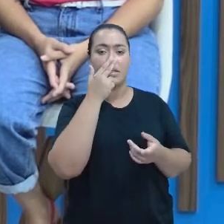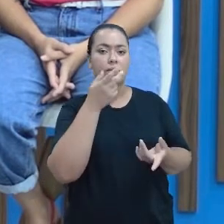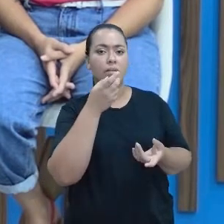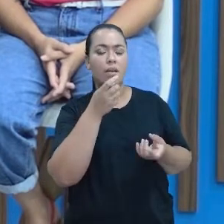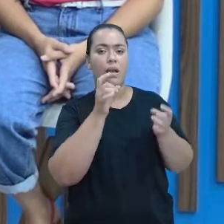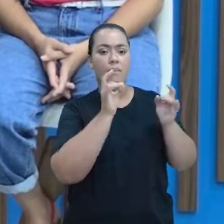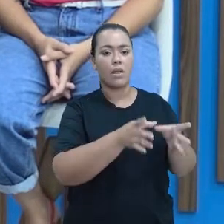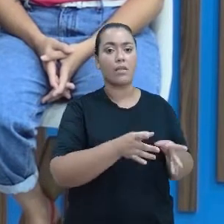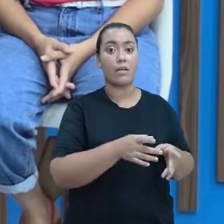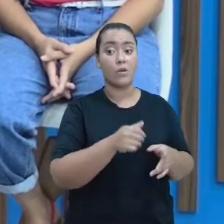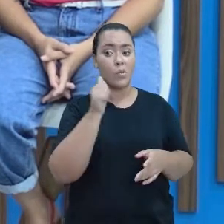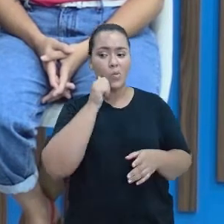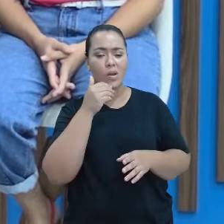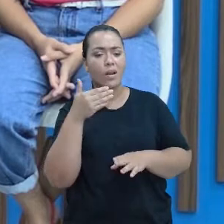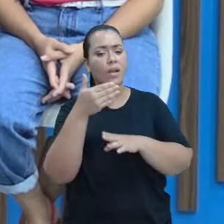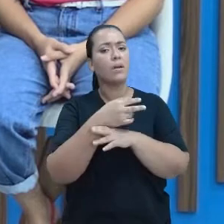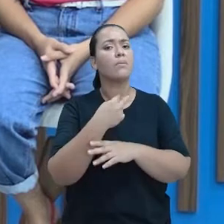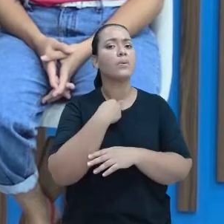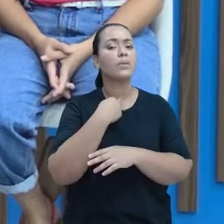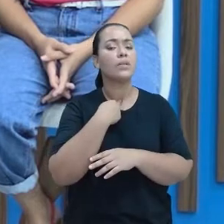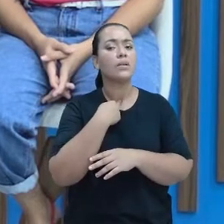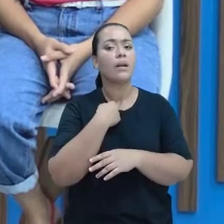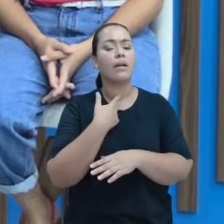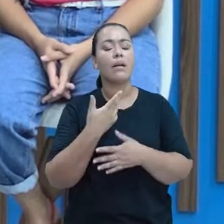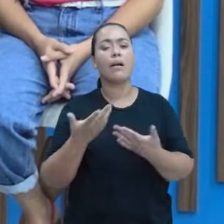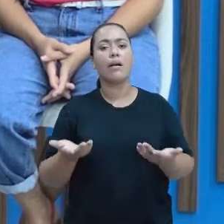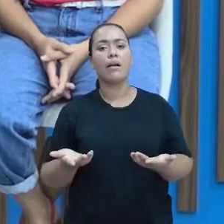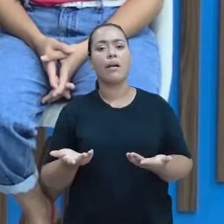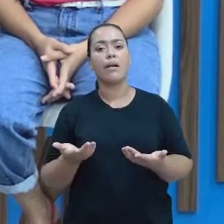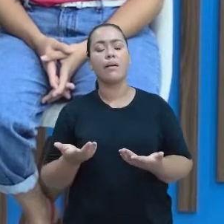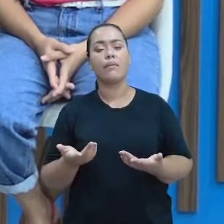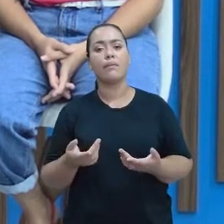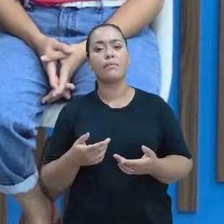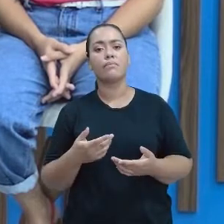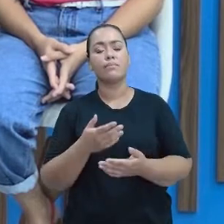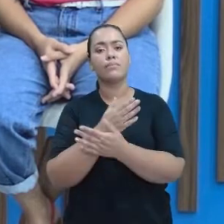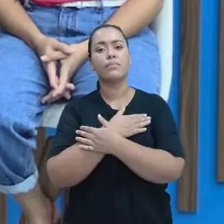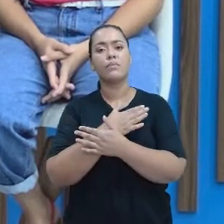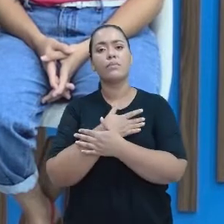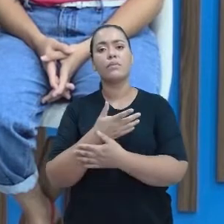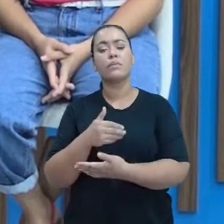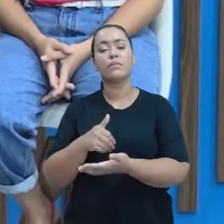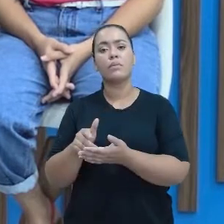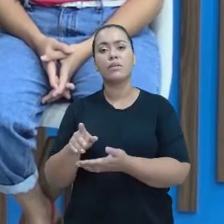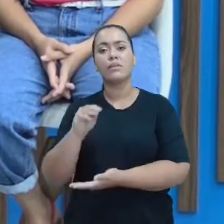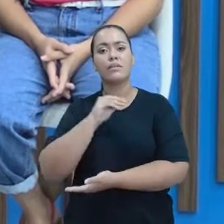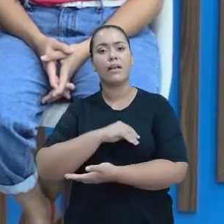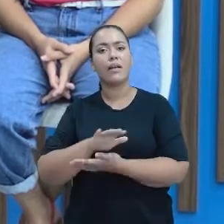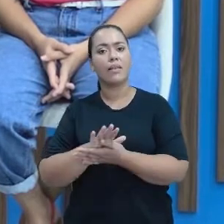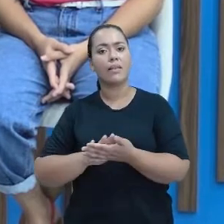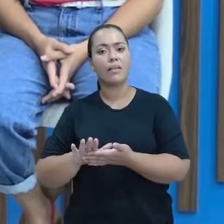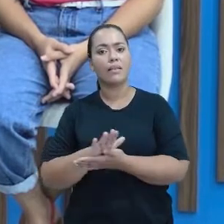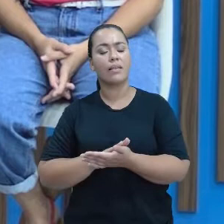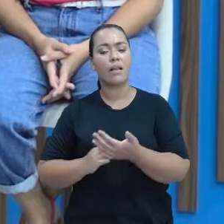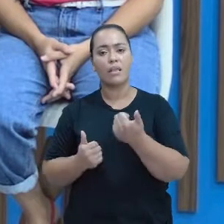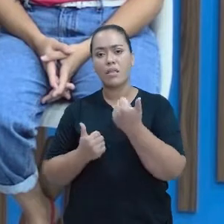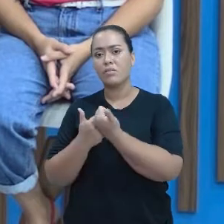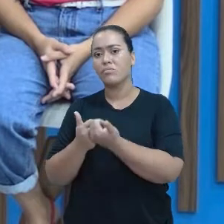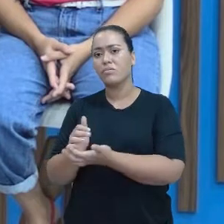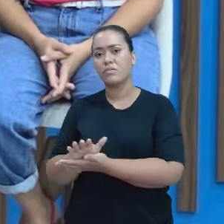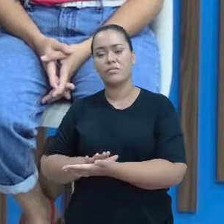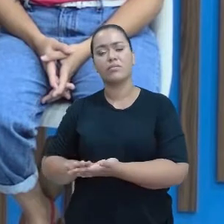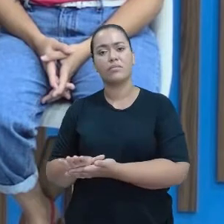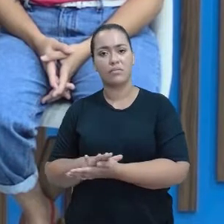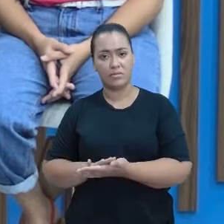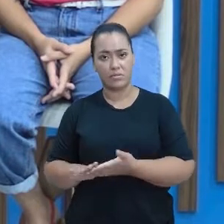quando não podiam mais trabalhar, elas acabavam, né, sem nenhuma remuneração, sem nenhuma assistência,